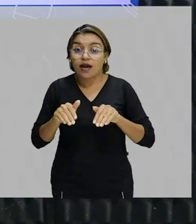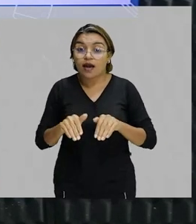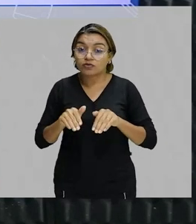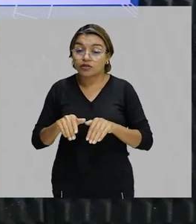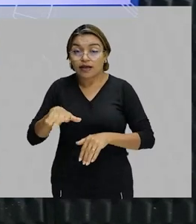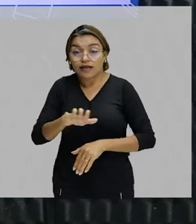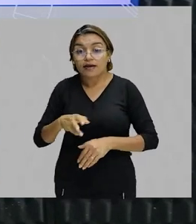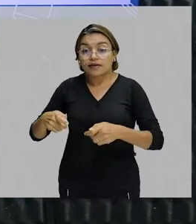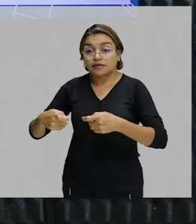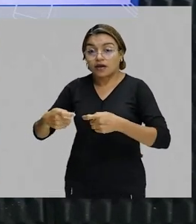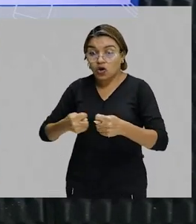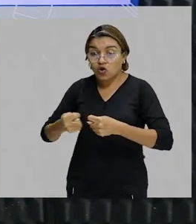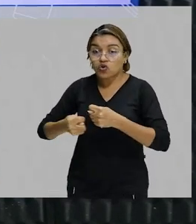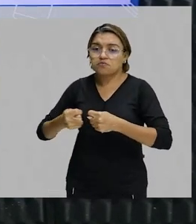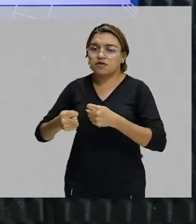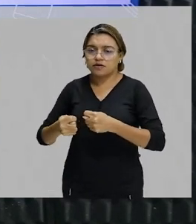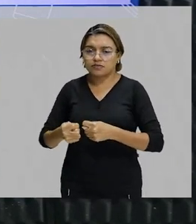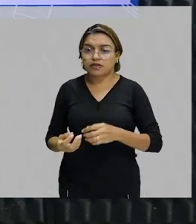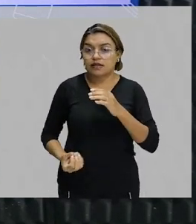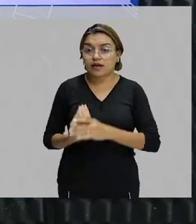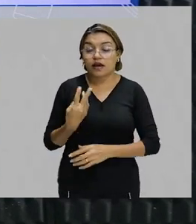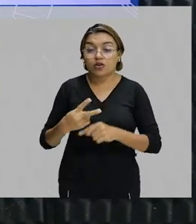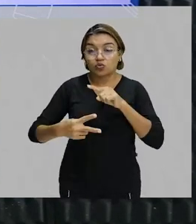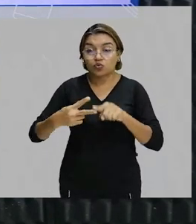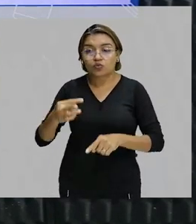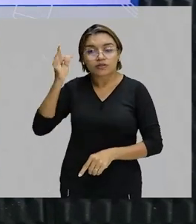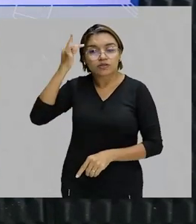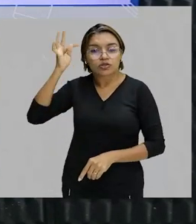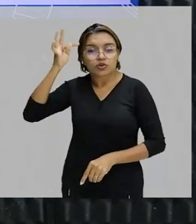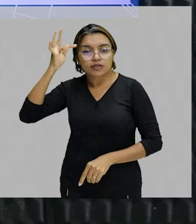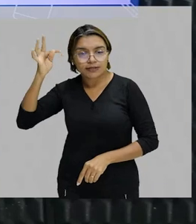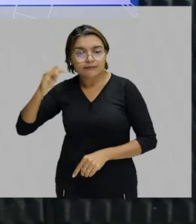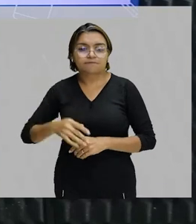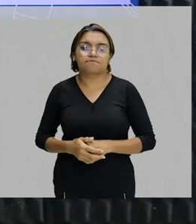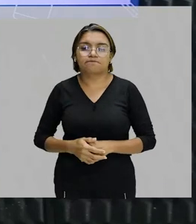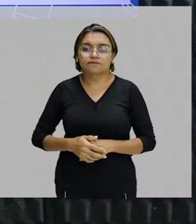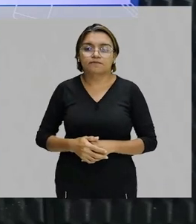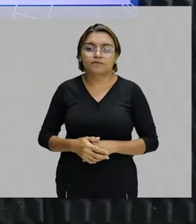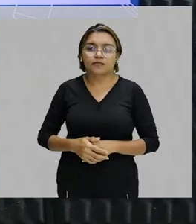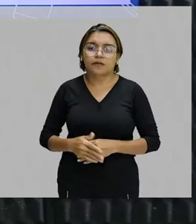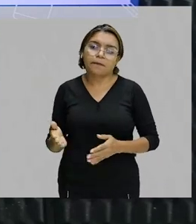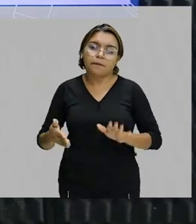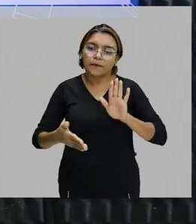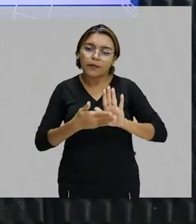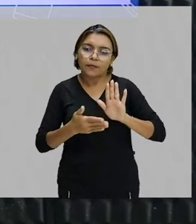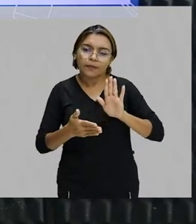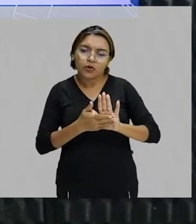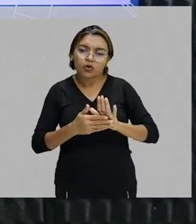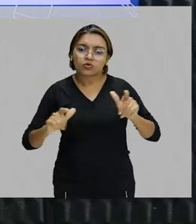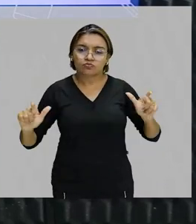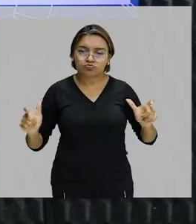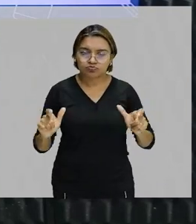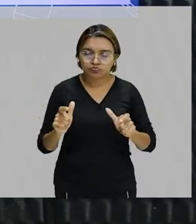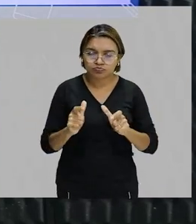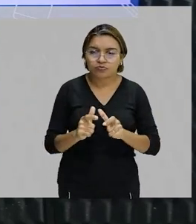inspirada no liberalismo lá do século X e XVII tá com propostas de redução do papel do